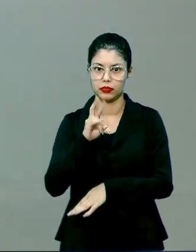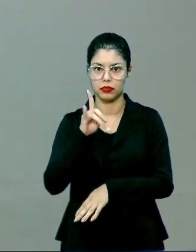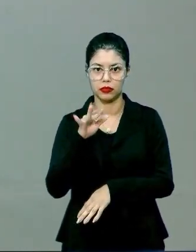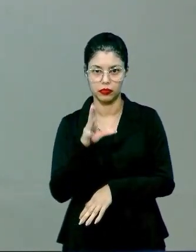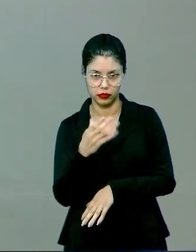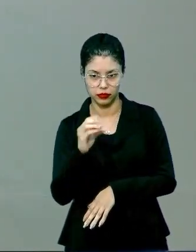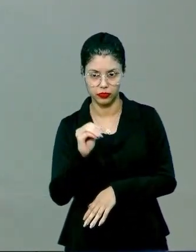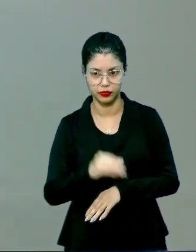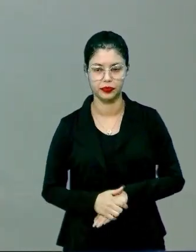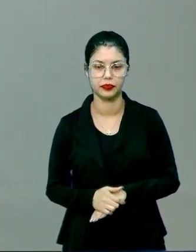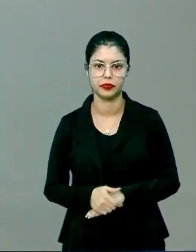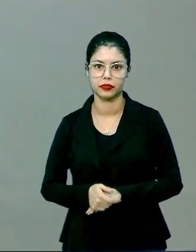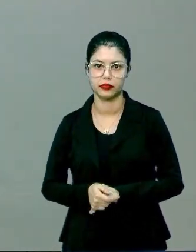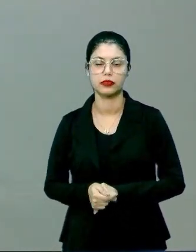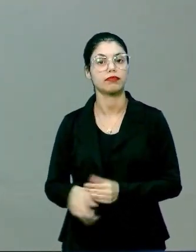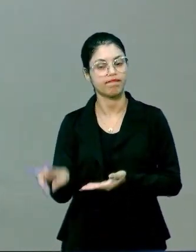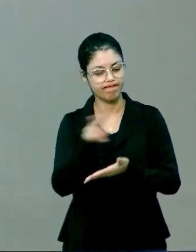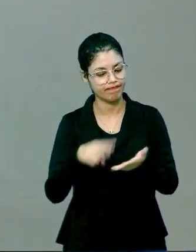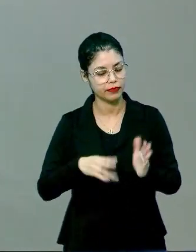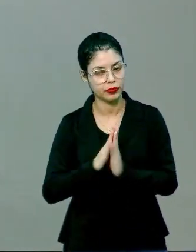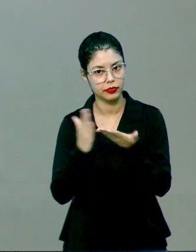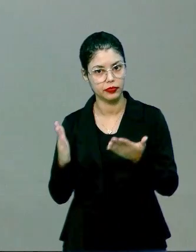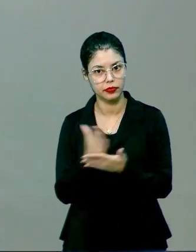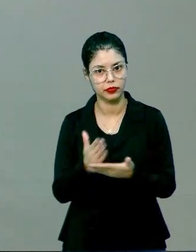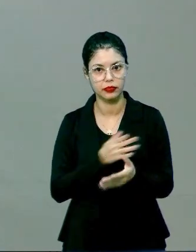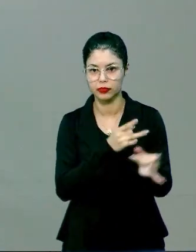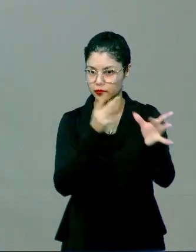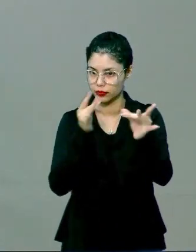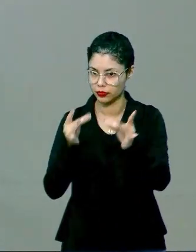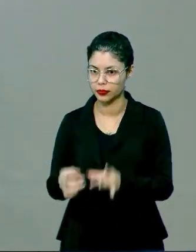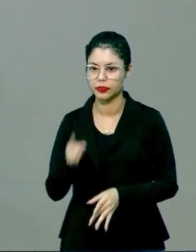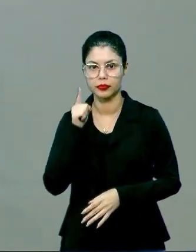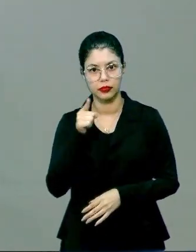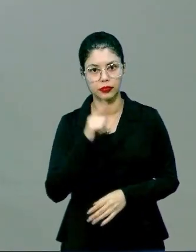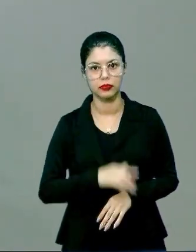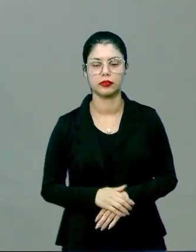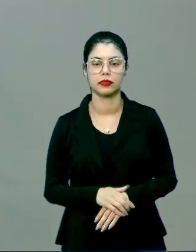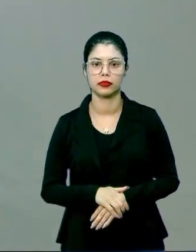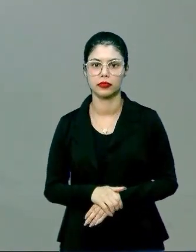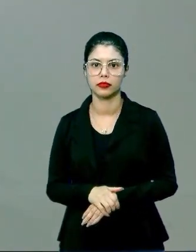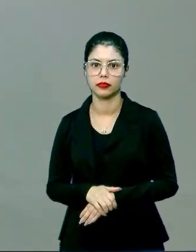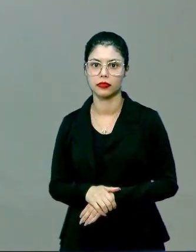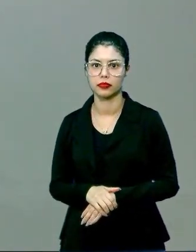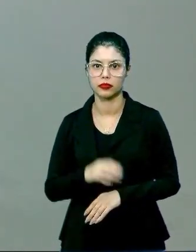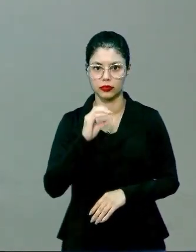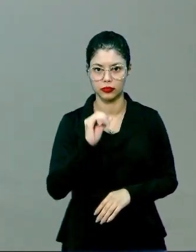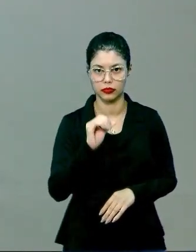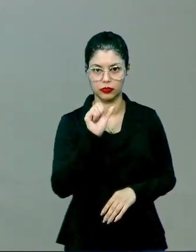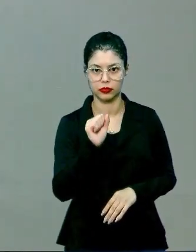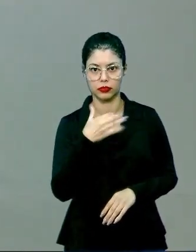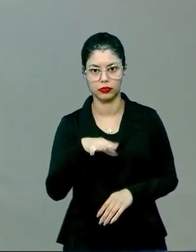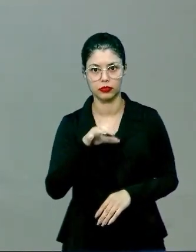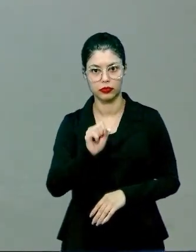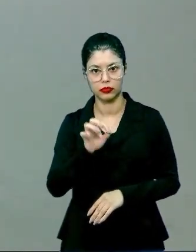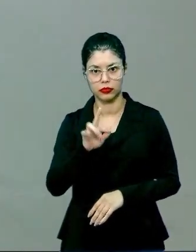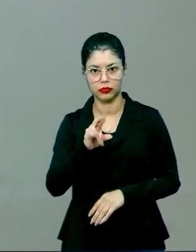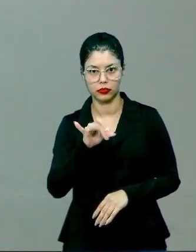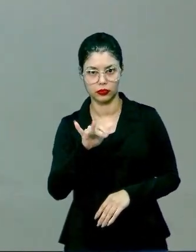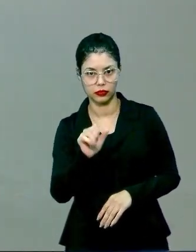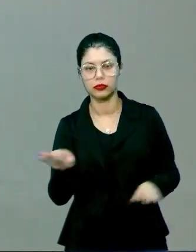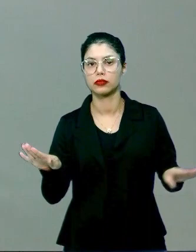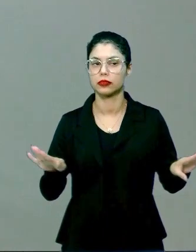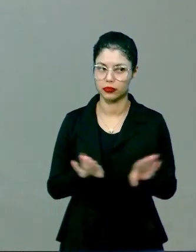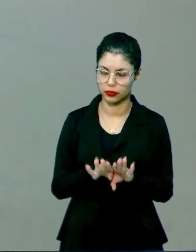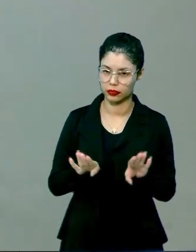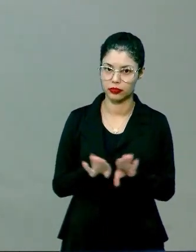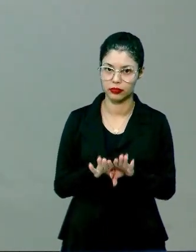Leiam, o livro O Cortiço. E também deixo como dica para que vocês leiam, Os Sertões, de Euclides da Cunha,